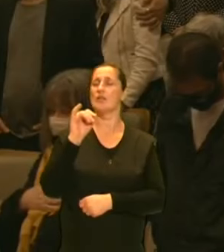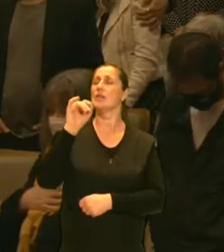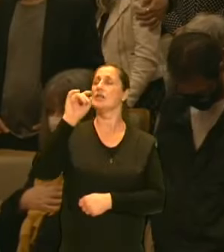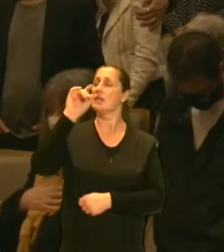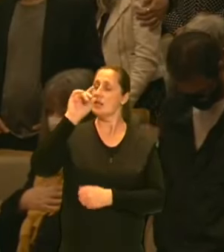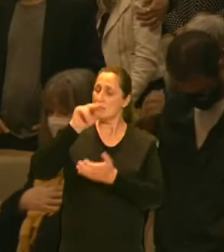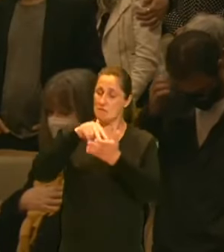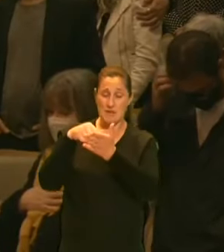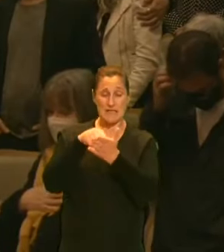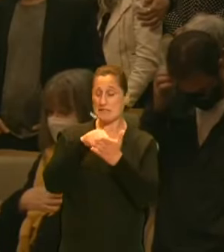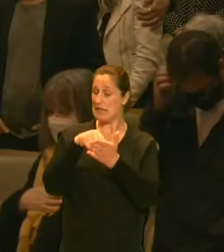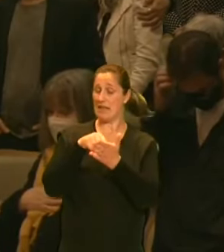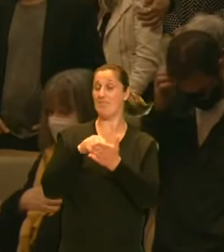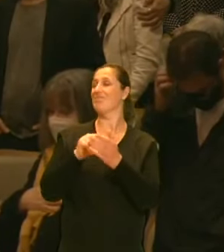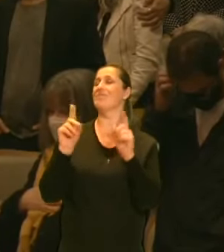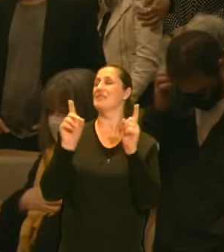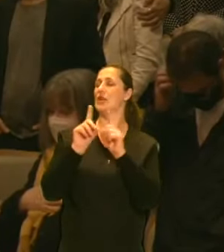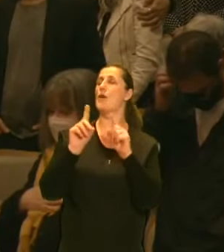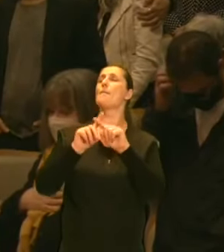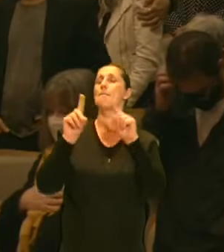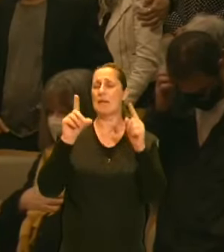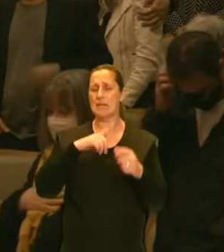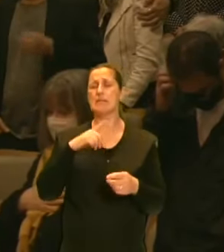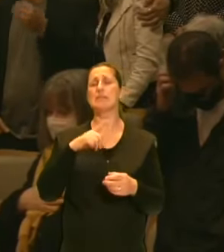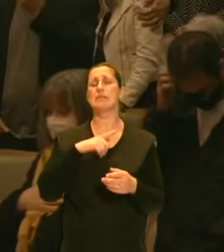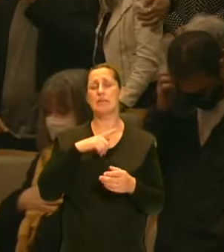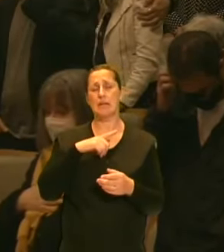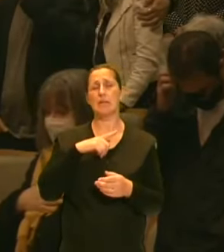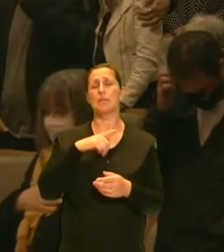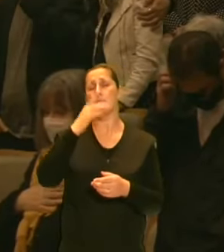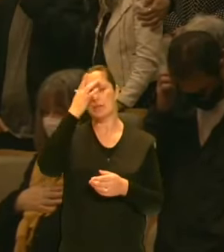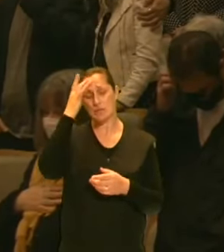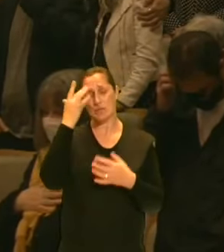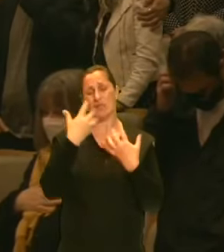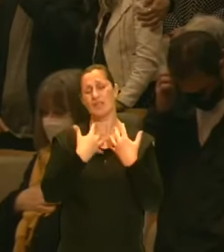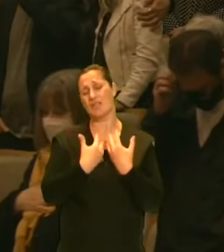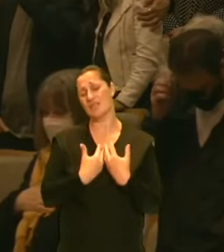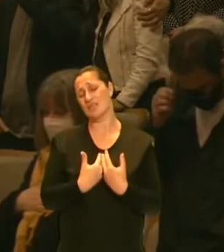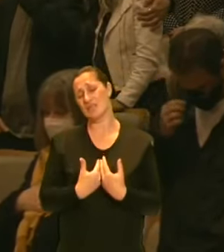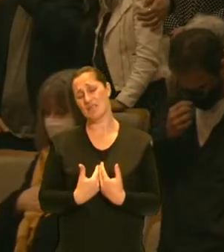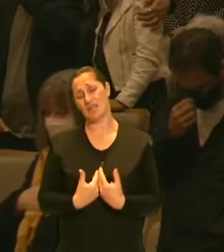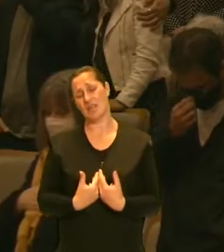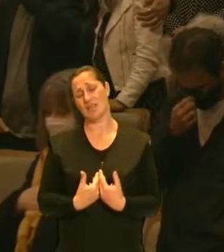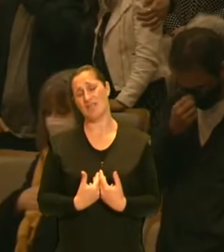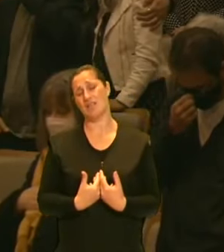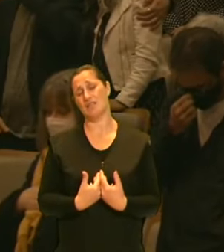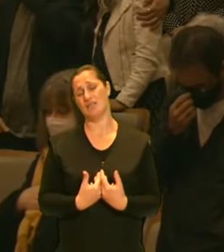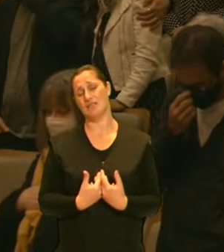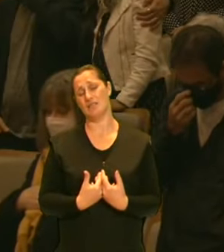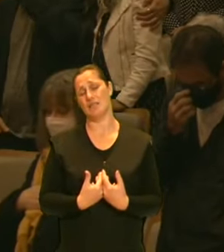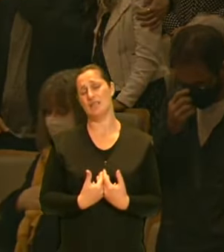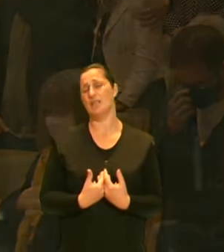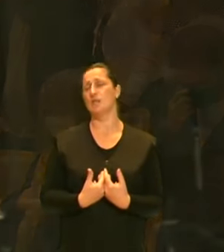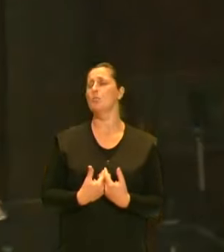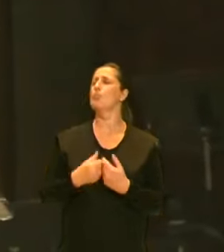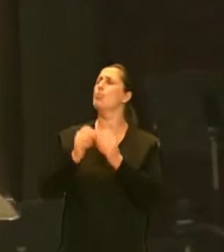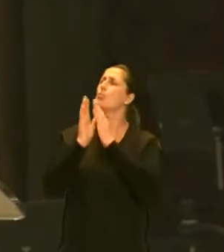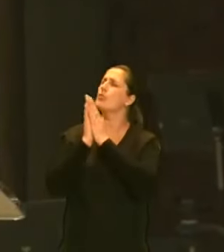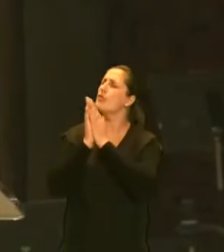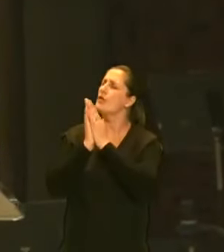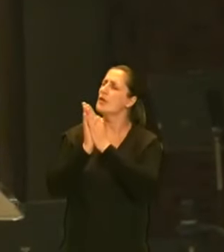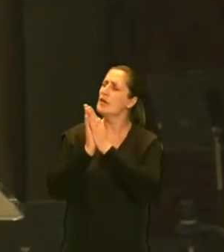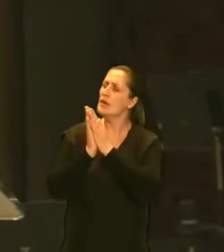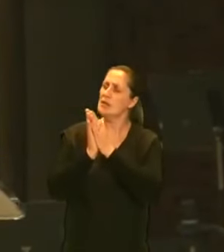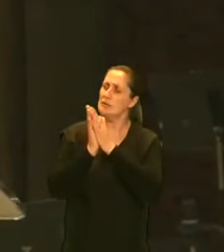Pai. Se tem pessoas perdendo o chão, tem pessoas, Deus, cansadas hoje, Deus, não deixe com que elas tropecem. Segura elas pela Tua forte